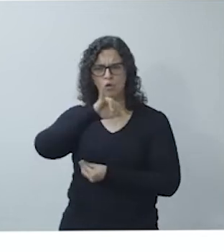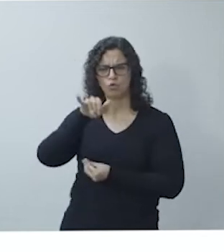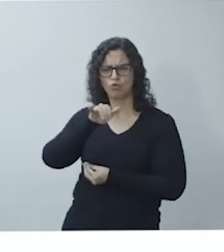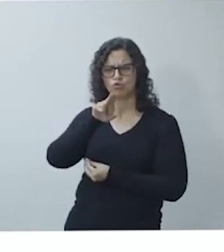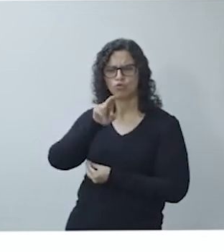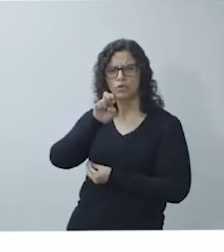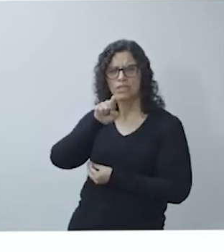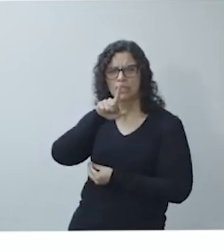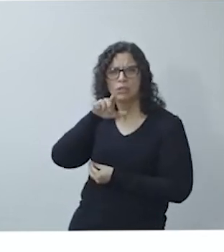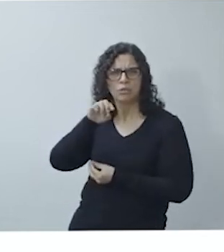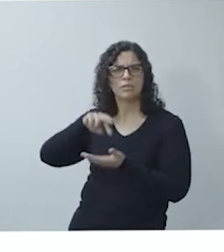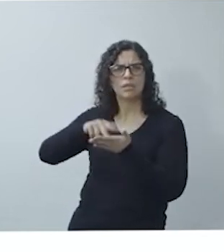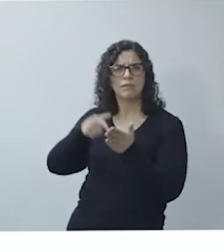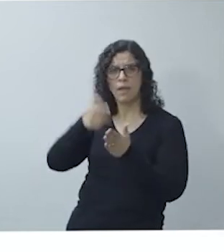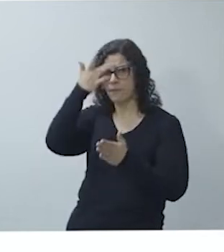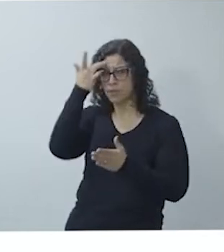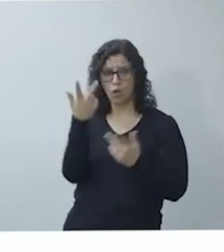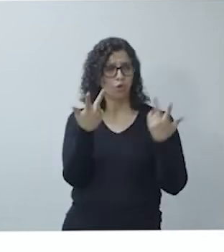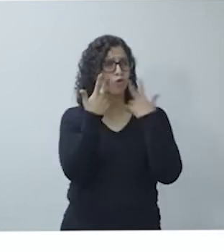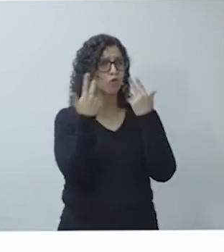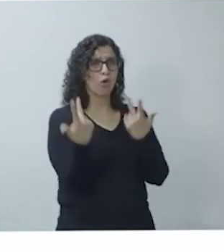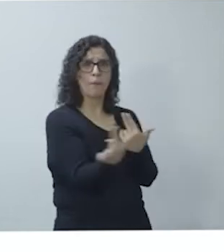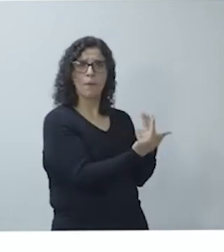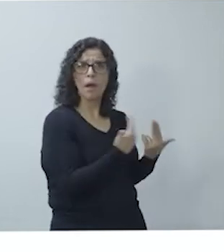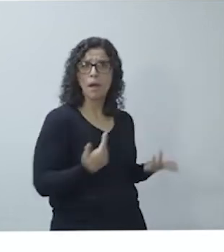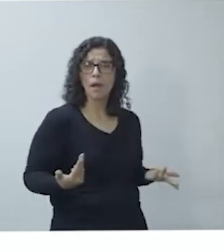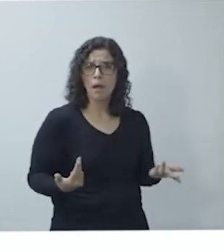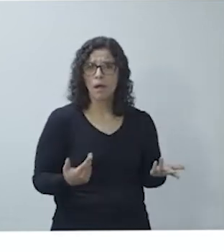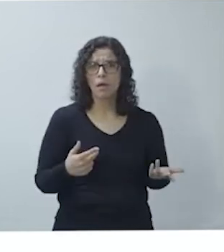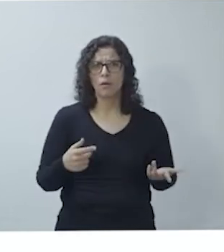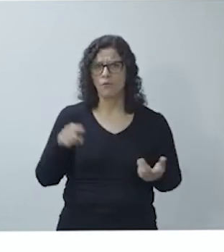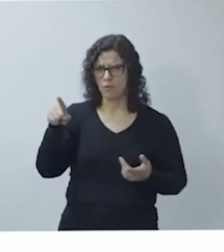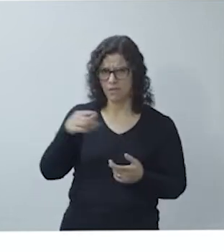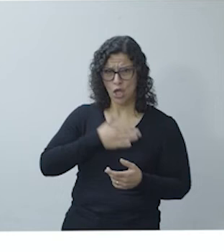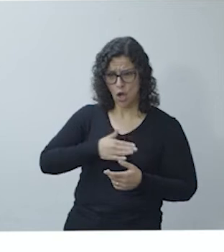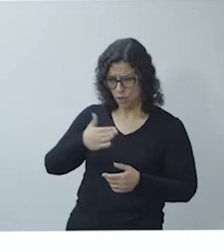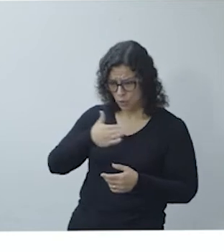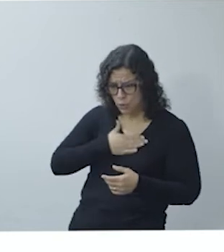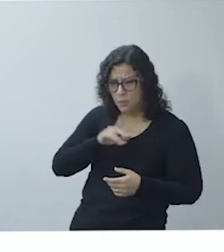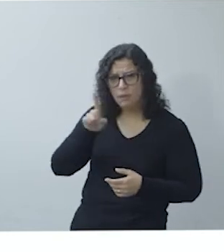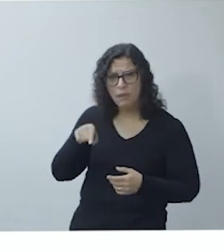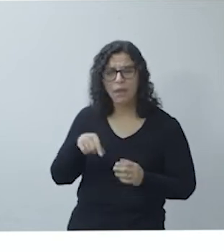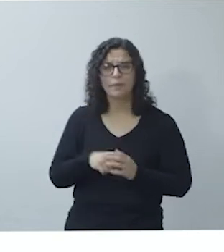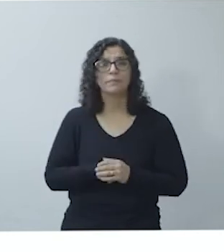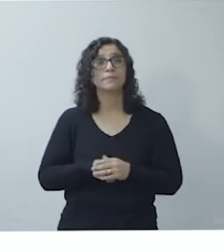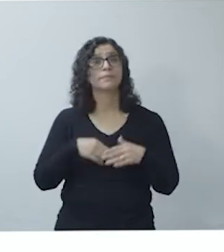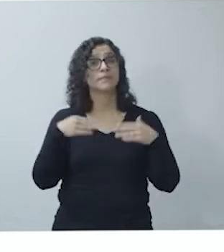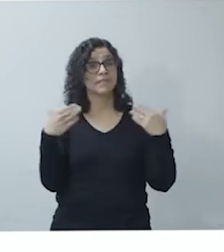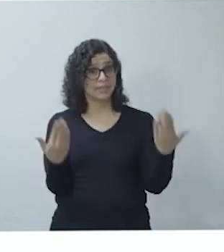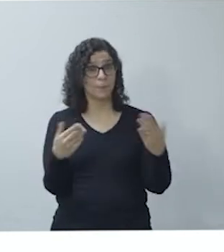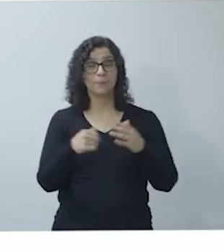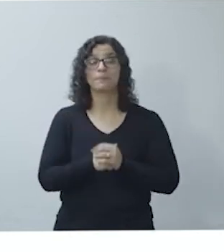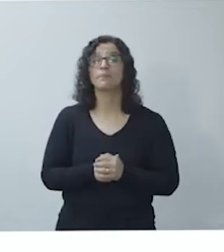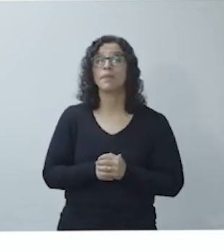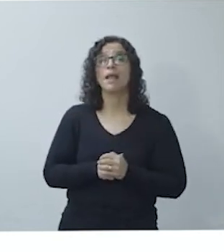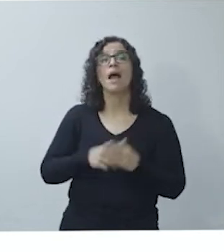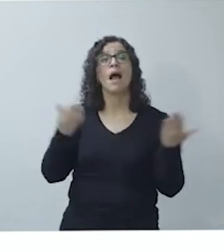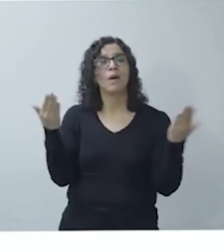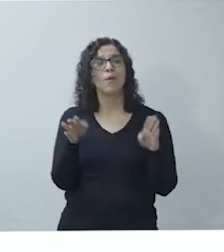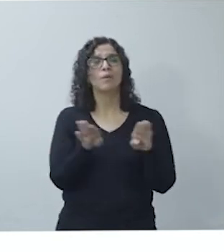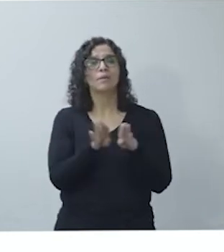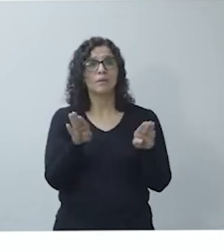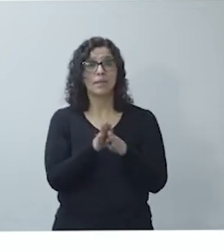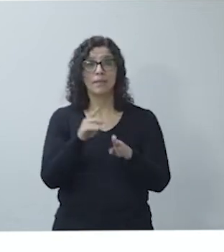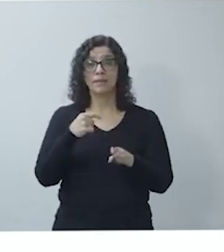juízo? Ser como os mais? Então você gosta de mim? E por isso é que